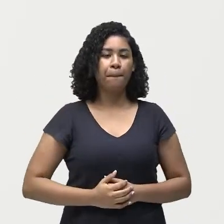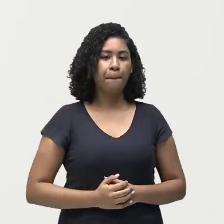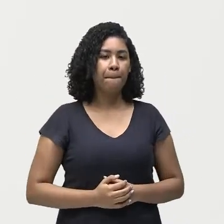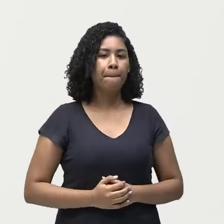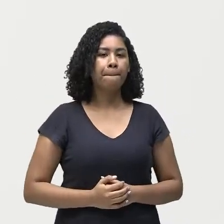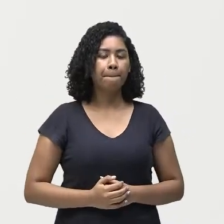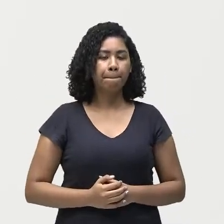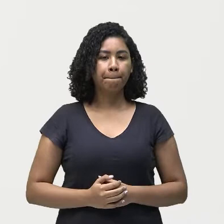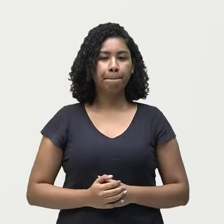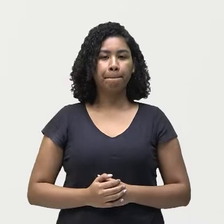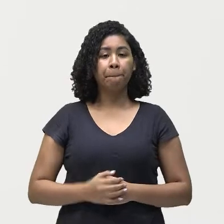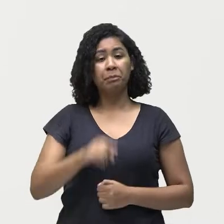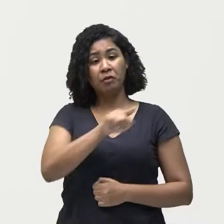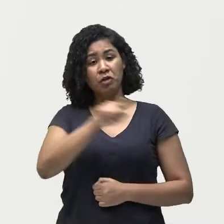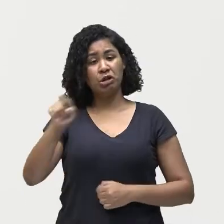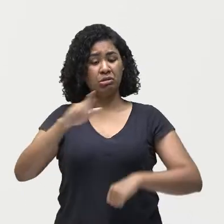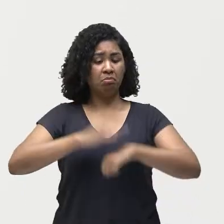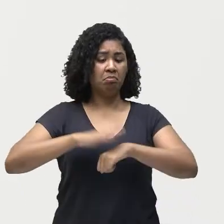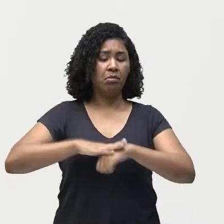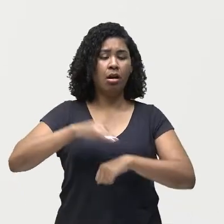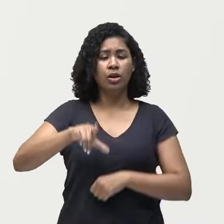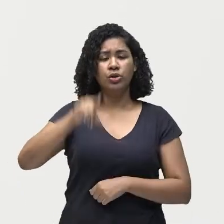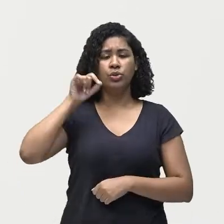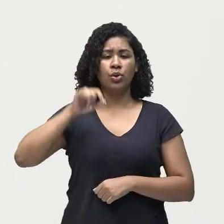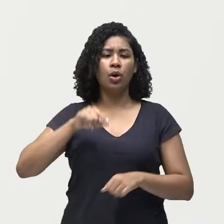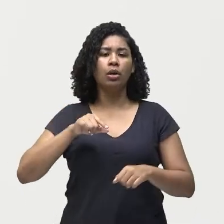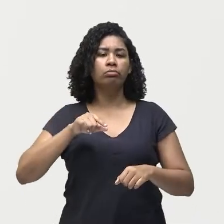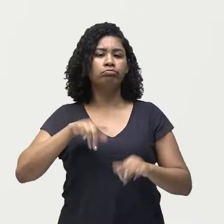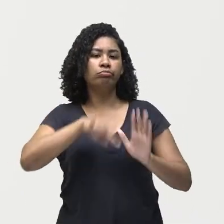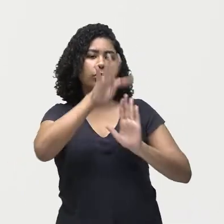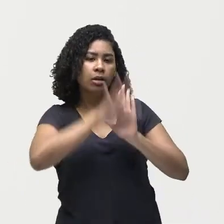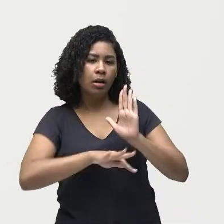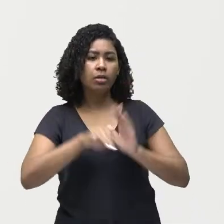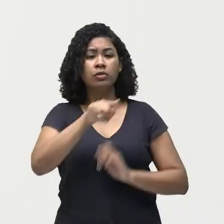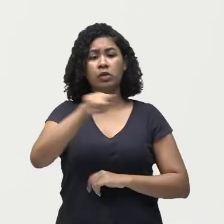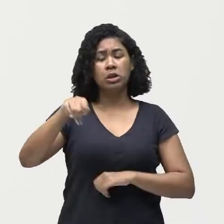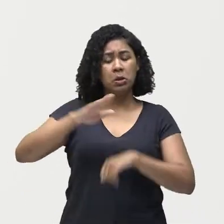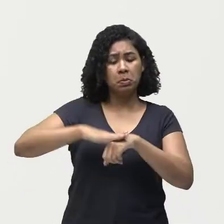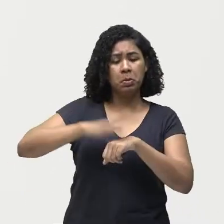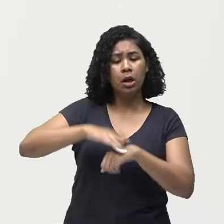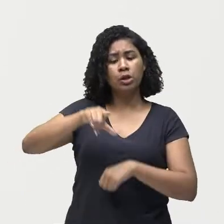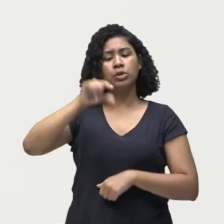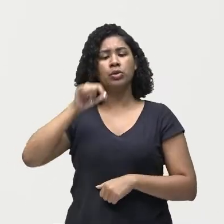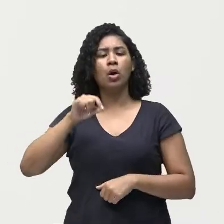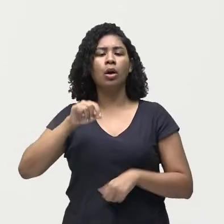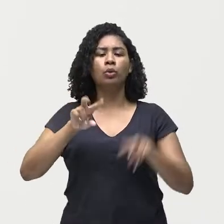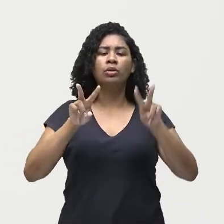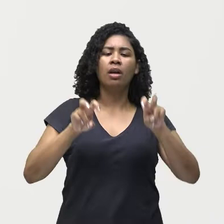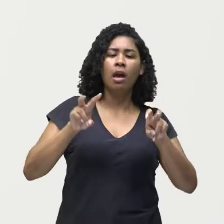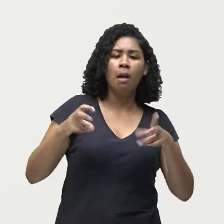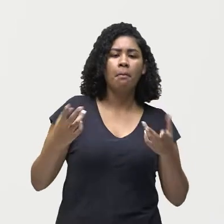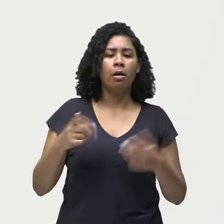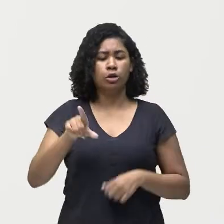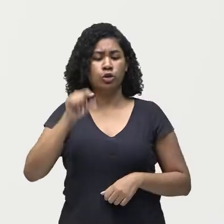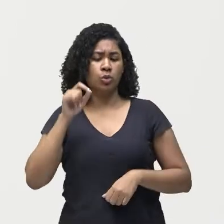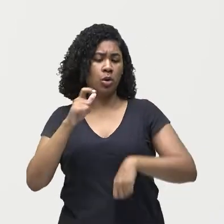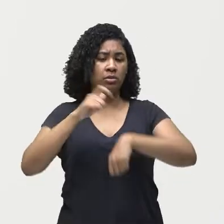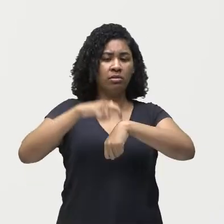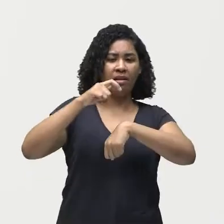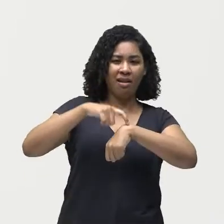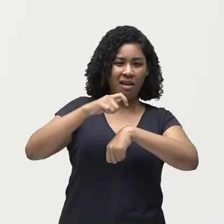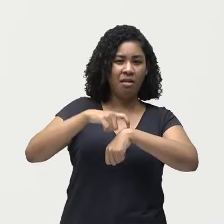que você escolhe que você vai ler, você escolhe o sentido, né? O tempo que você vai levar para